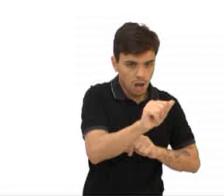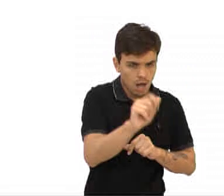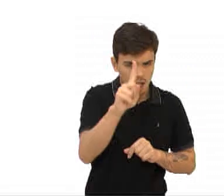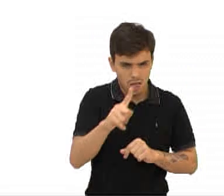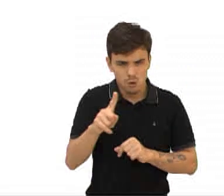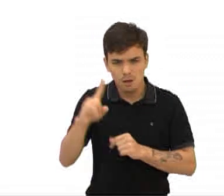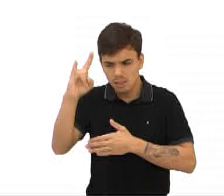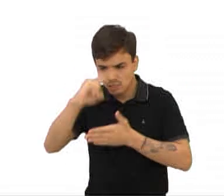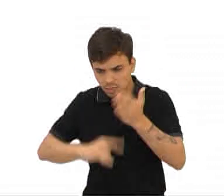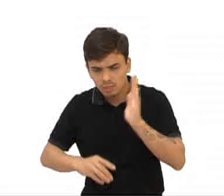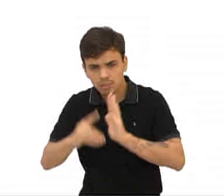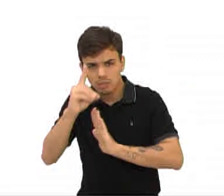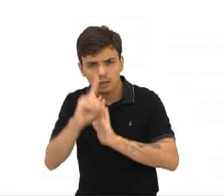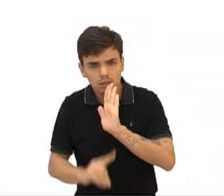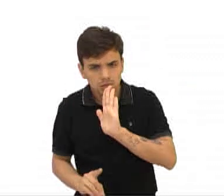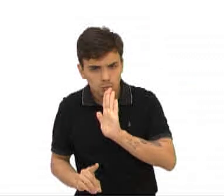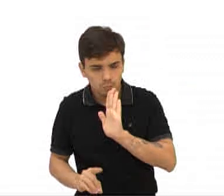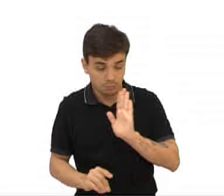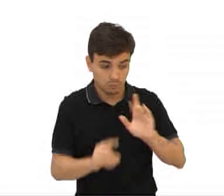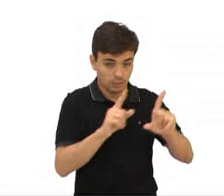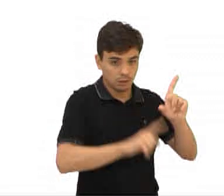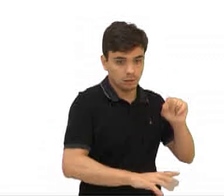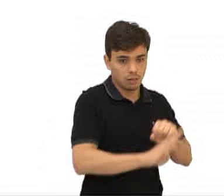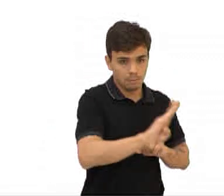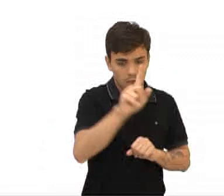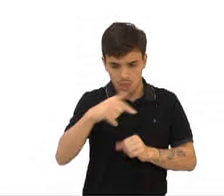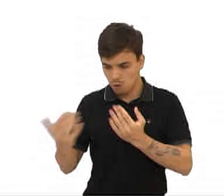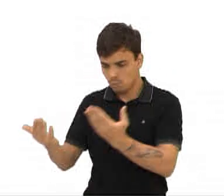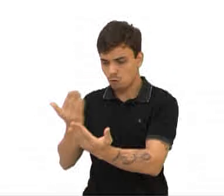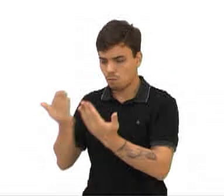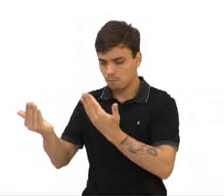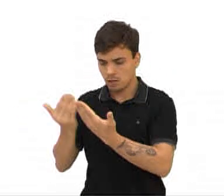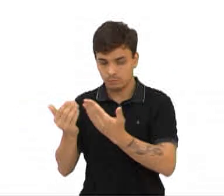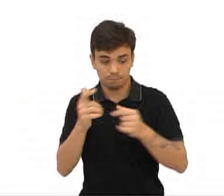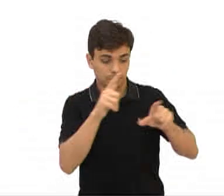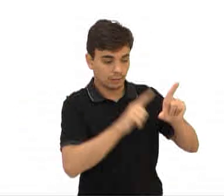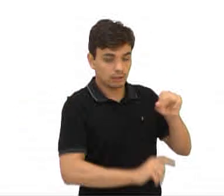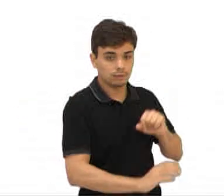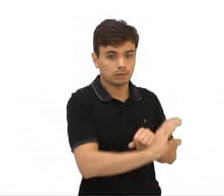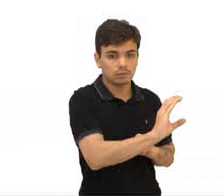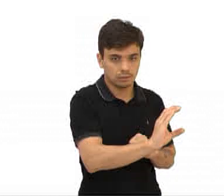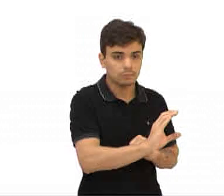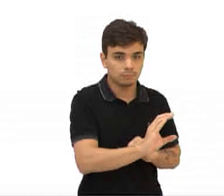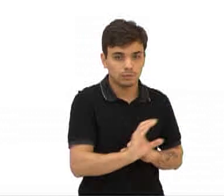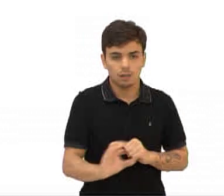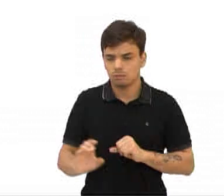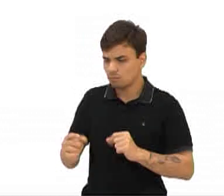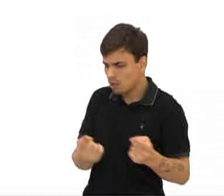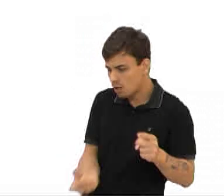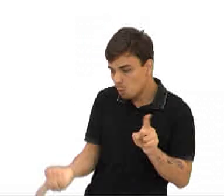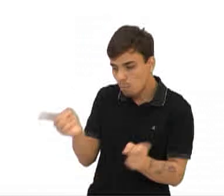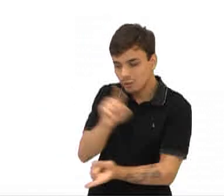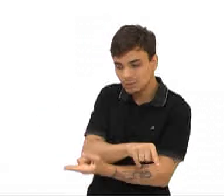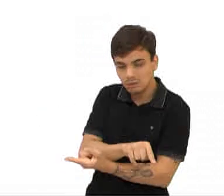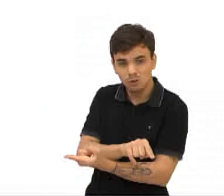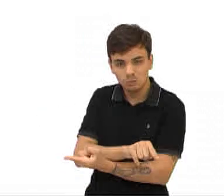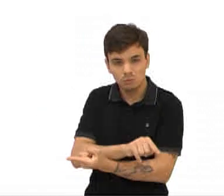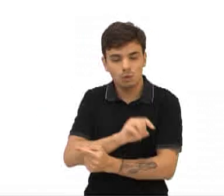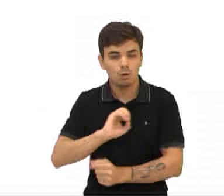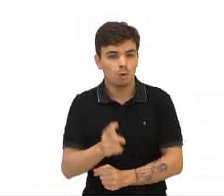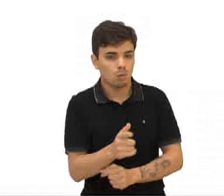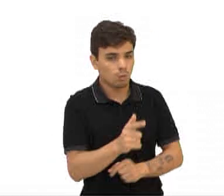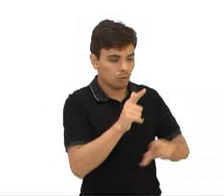declaração. Letra B, com uma comparação. Letra C, com uma oposição. Ou letra